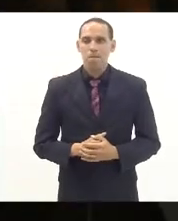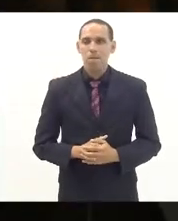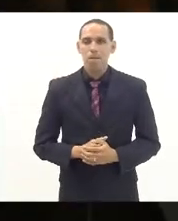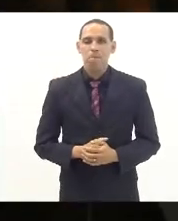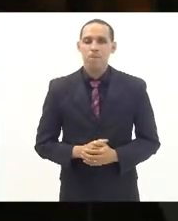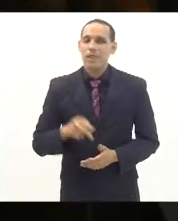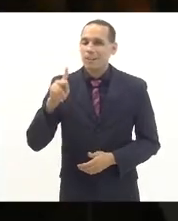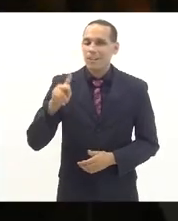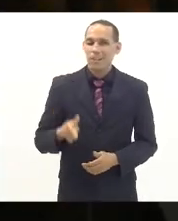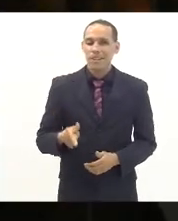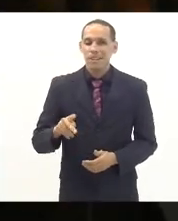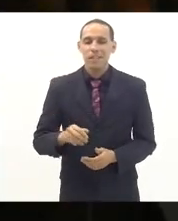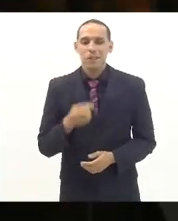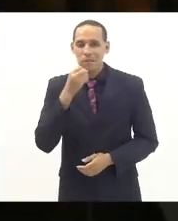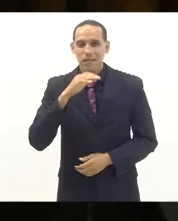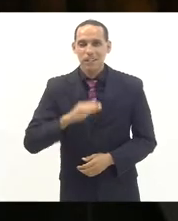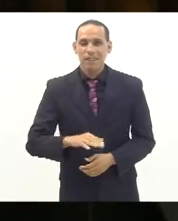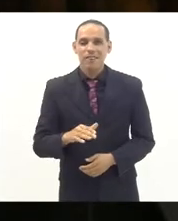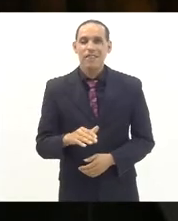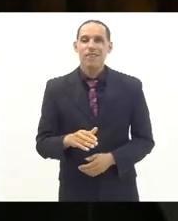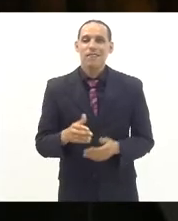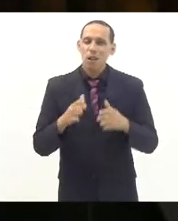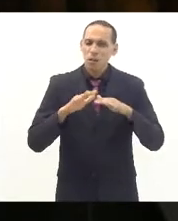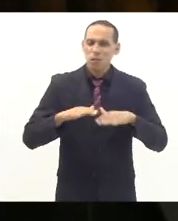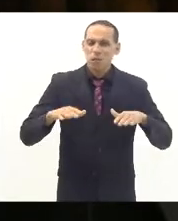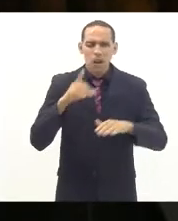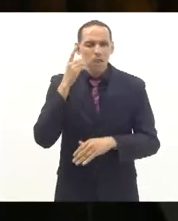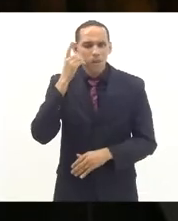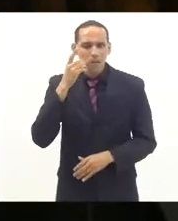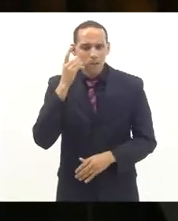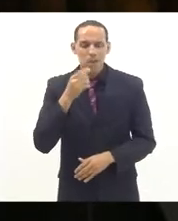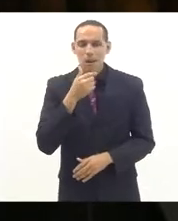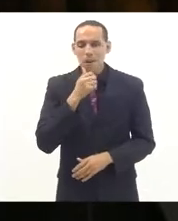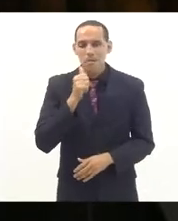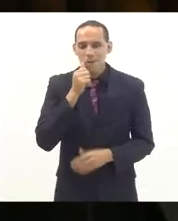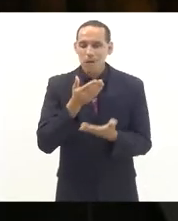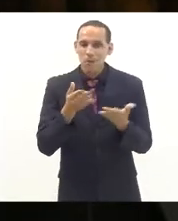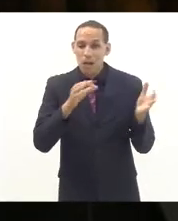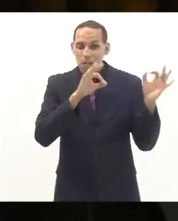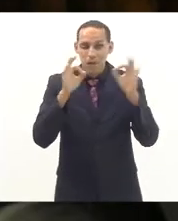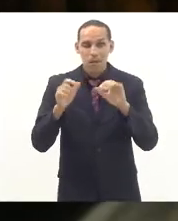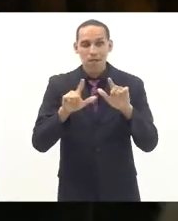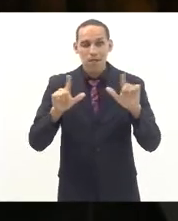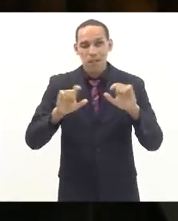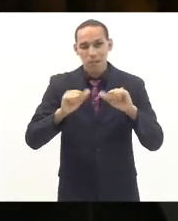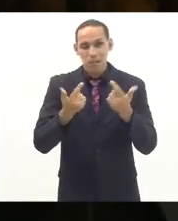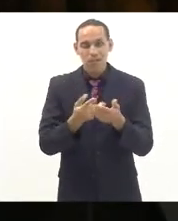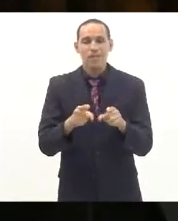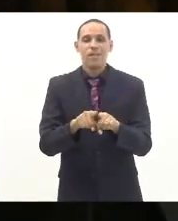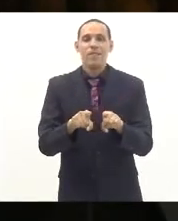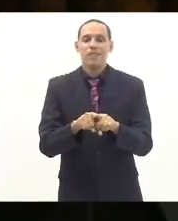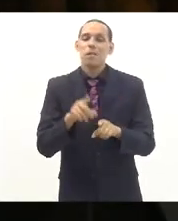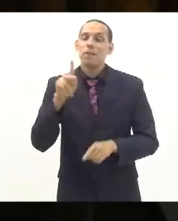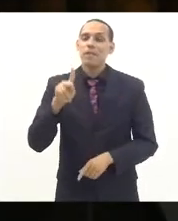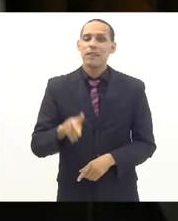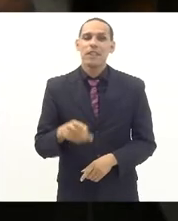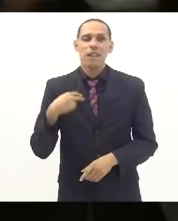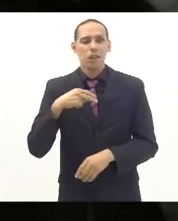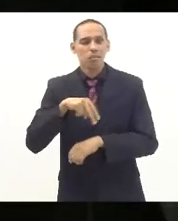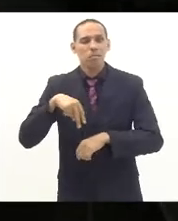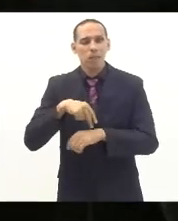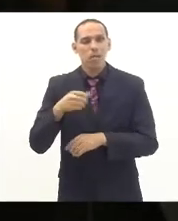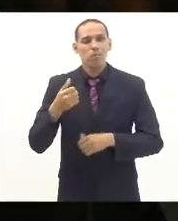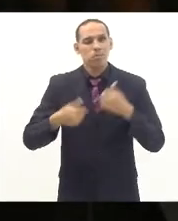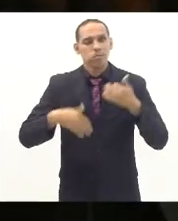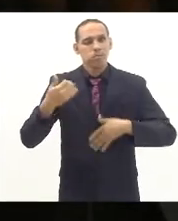a sua Presidente Boa tarde Boa tarde todos os deputados Deputados de todos que nos assistem pela TV alerj presente o subir nesta